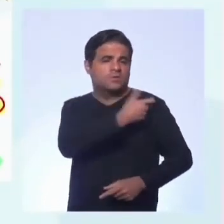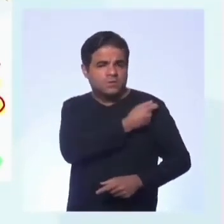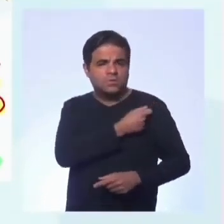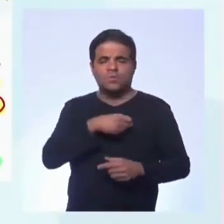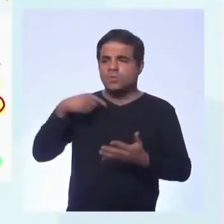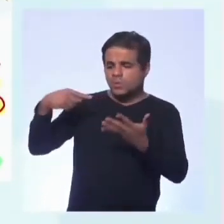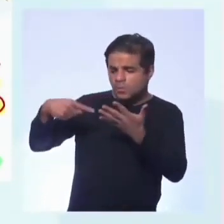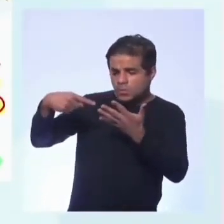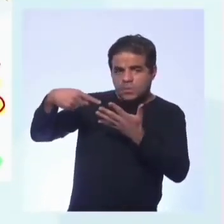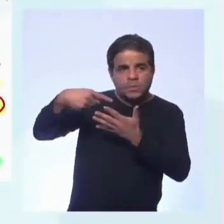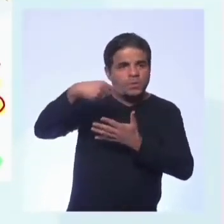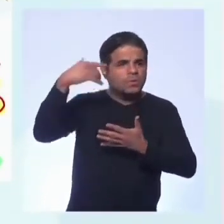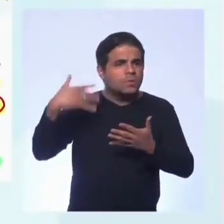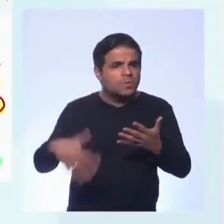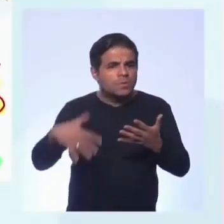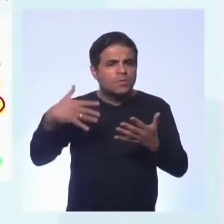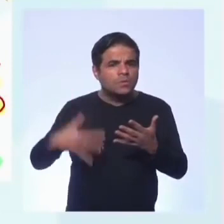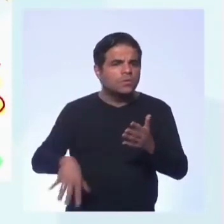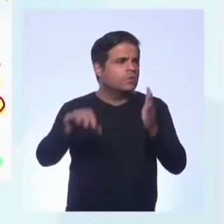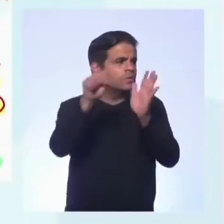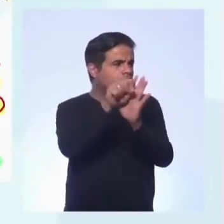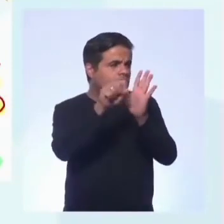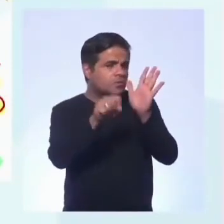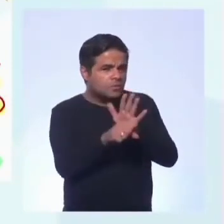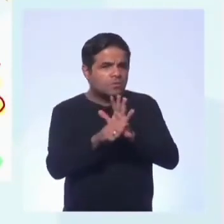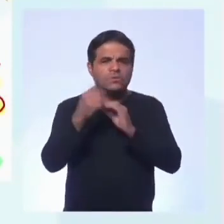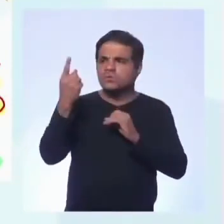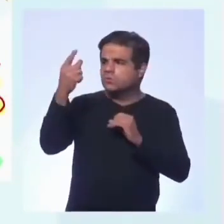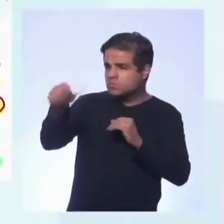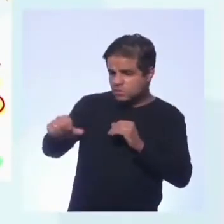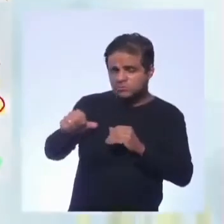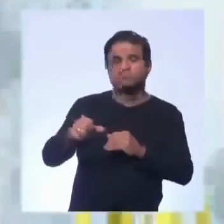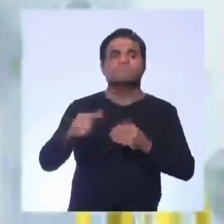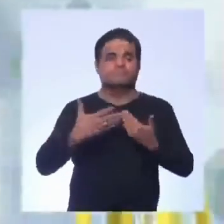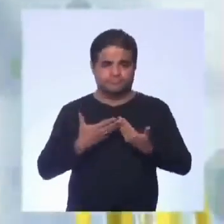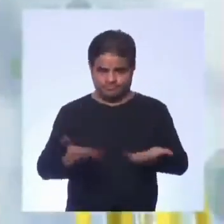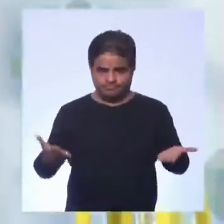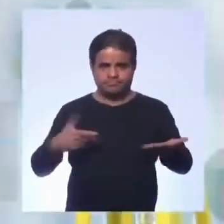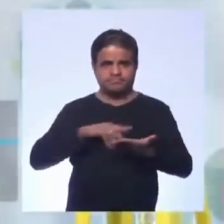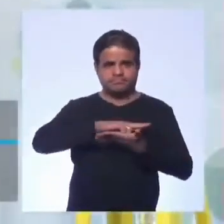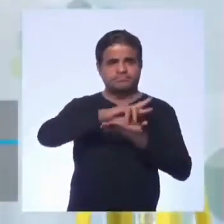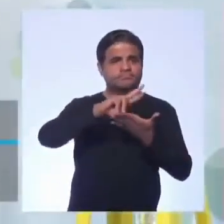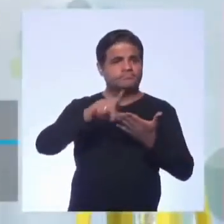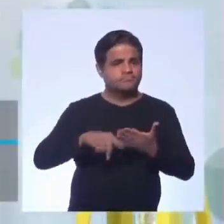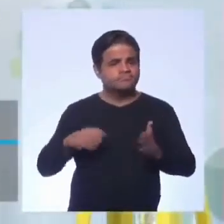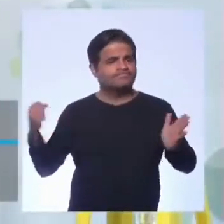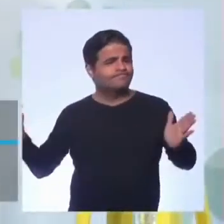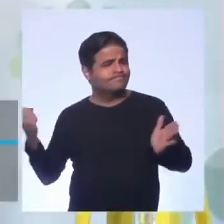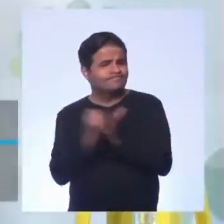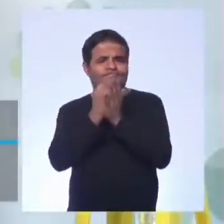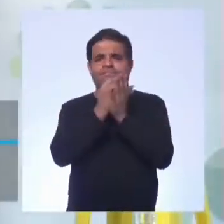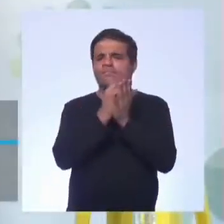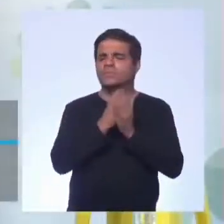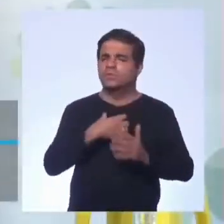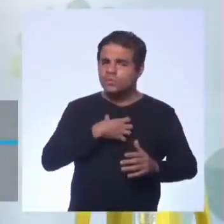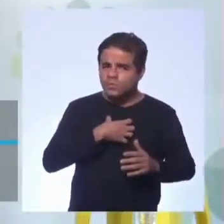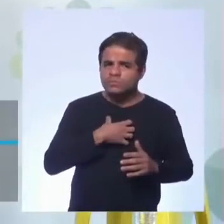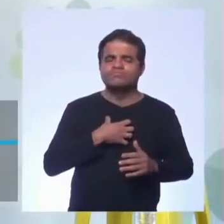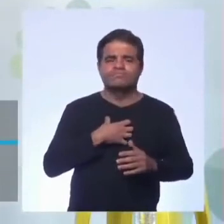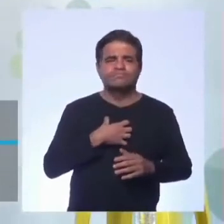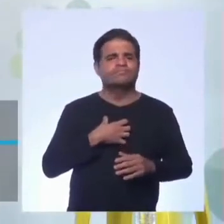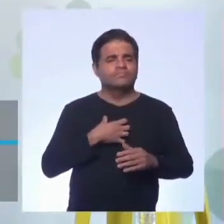nós temos acontecendo aí no século XIX e que, de certa forma, são características marcantes aí